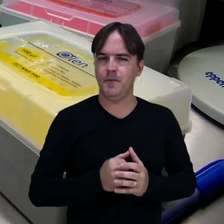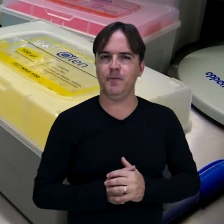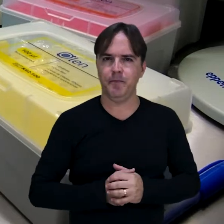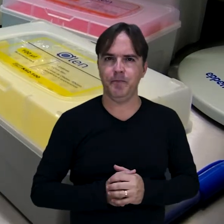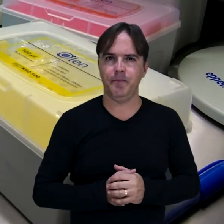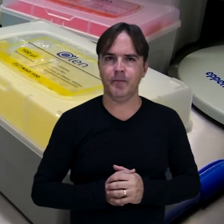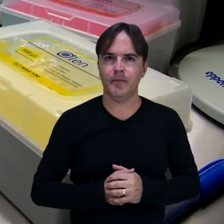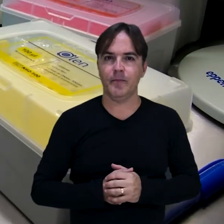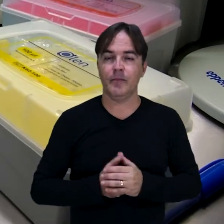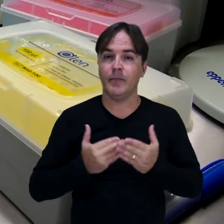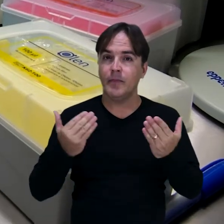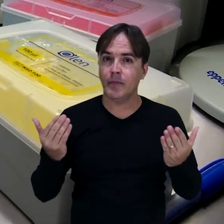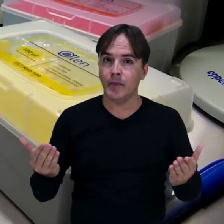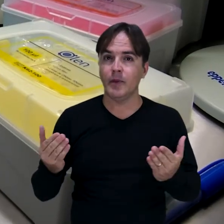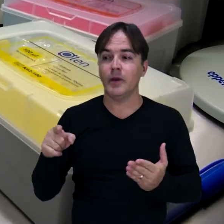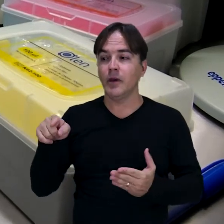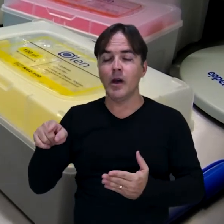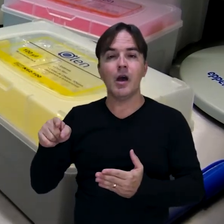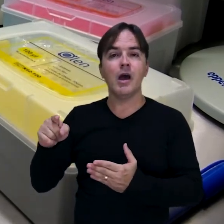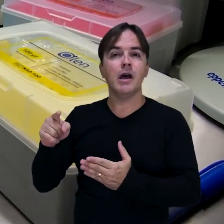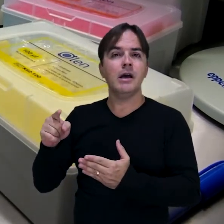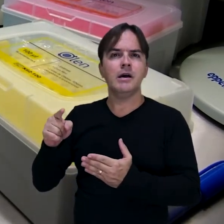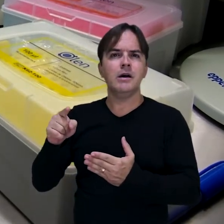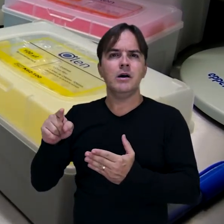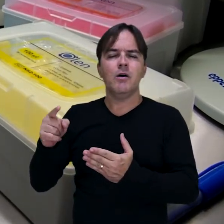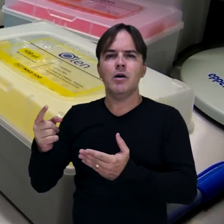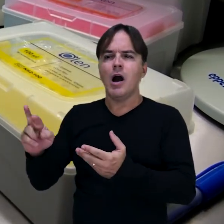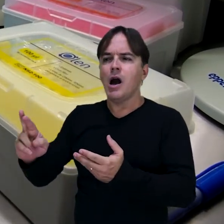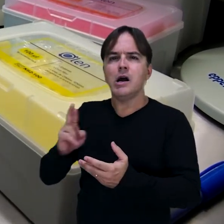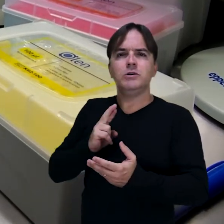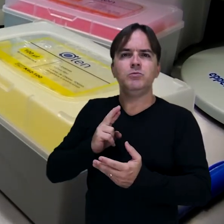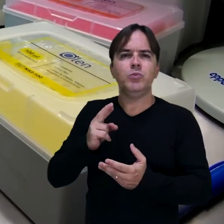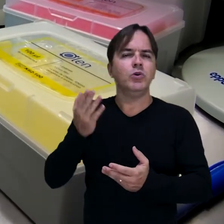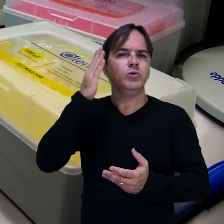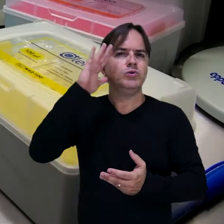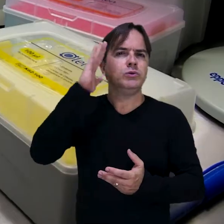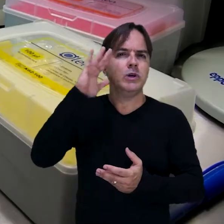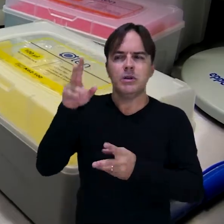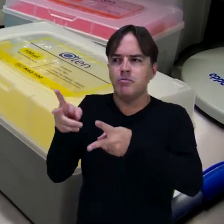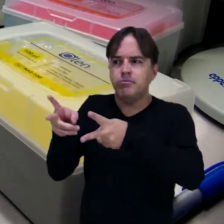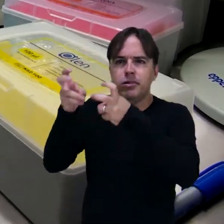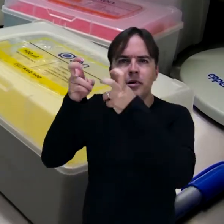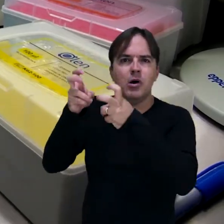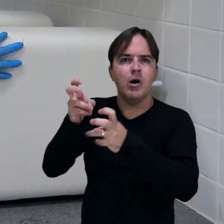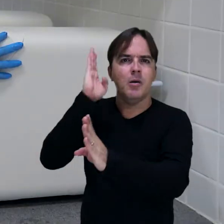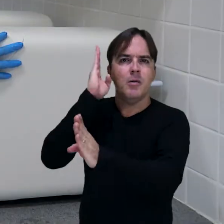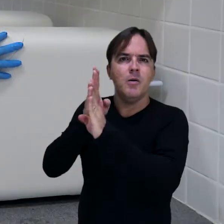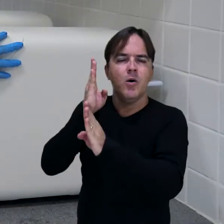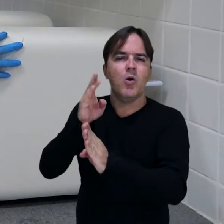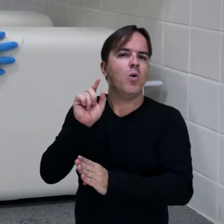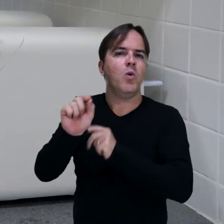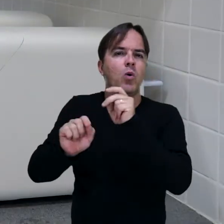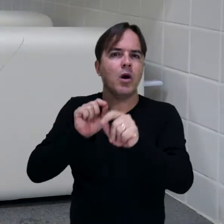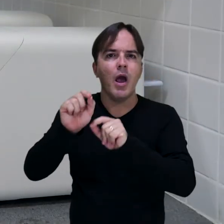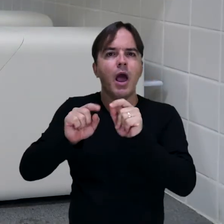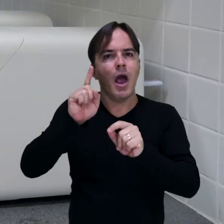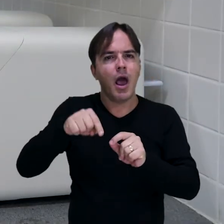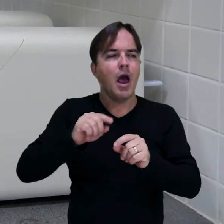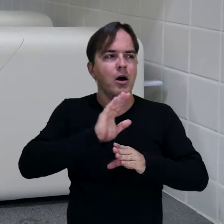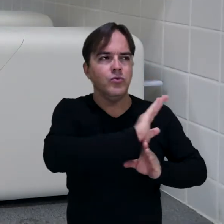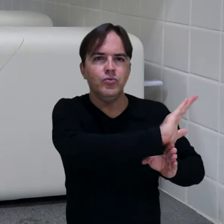desse estudo têm um impacto fundamental, né, dentro da compreensão da dinâmica da doença a nível